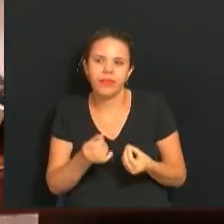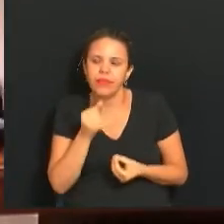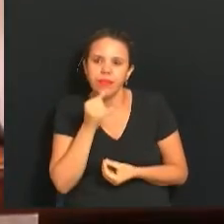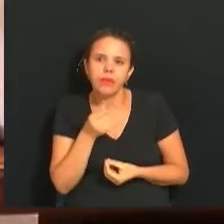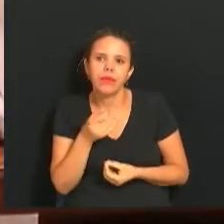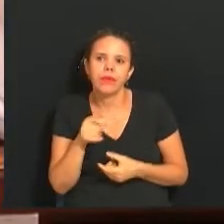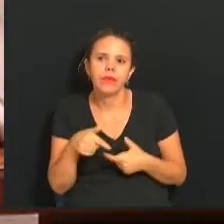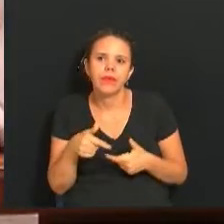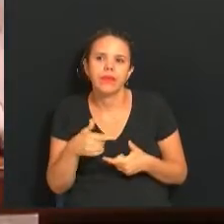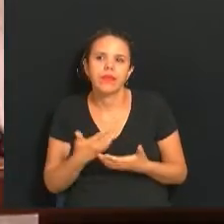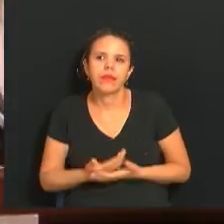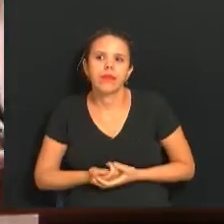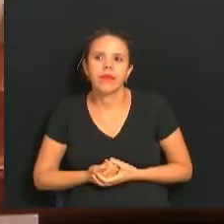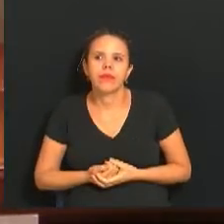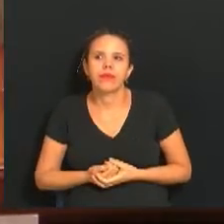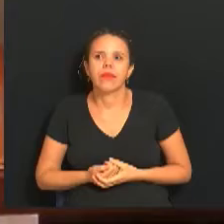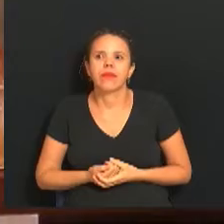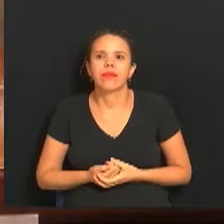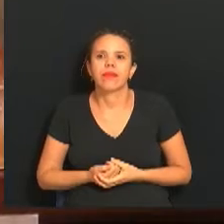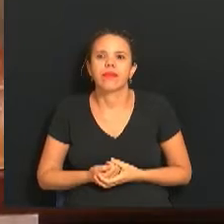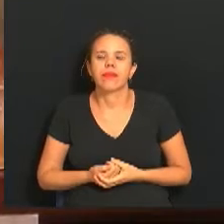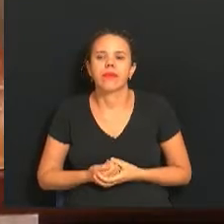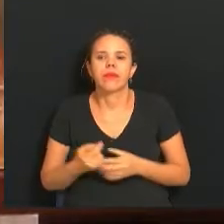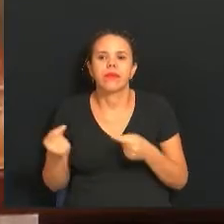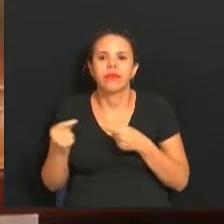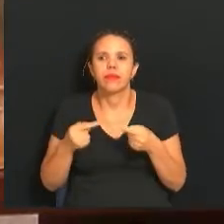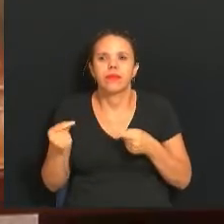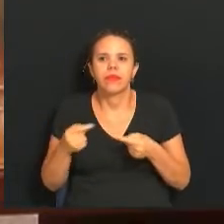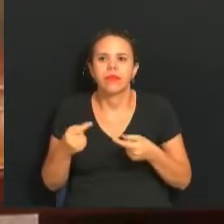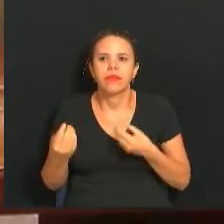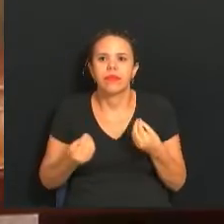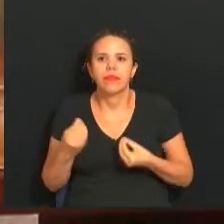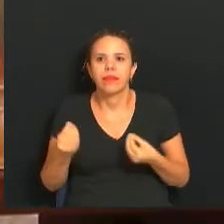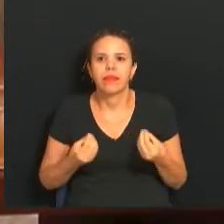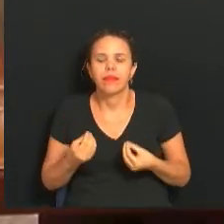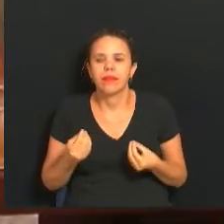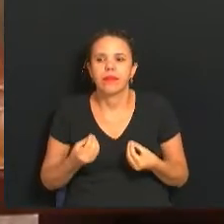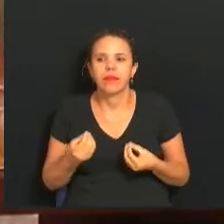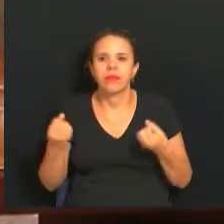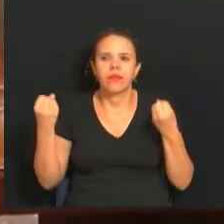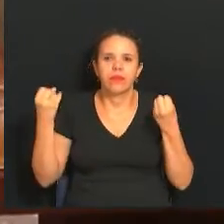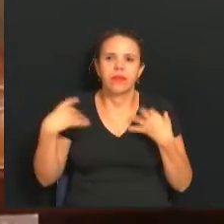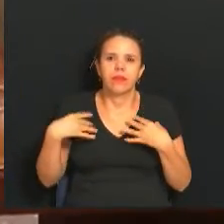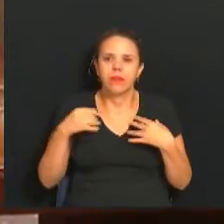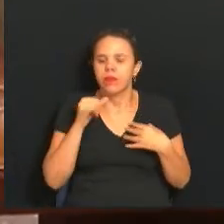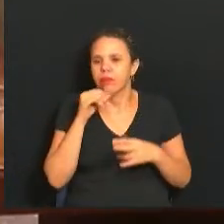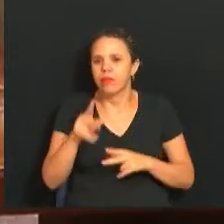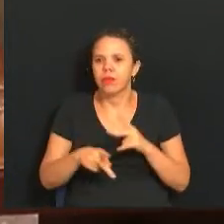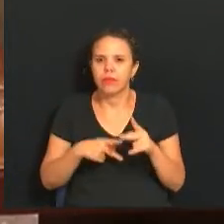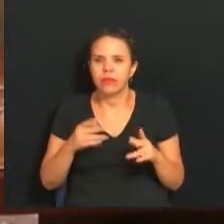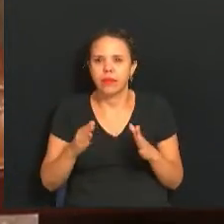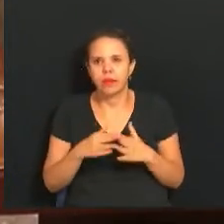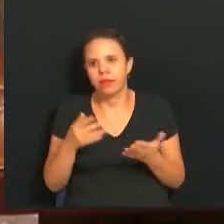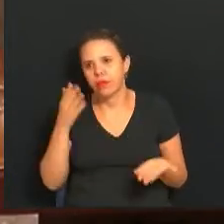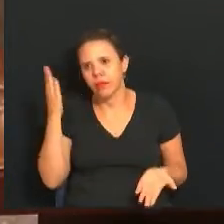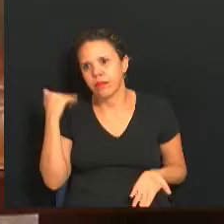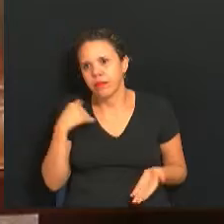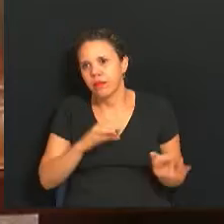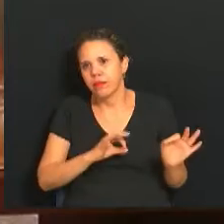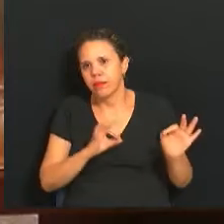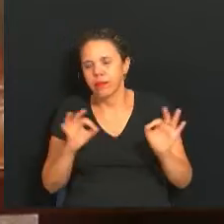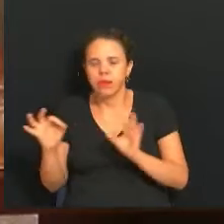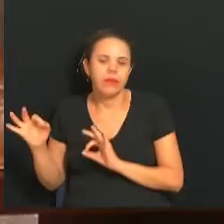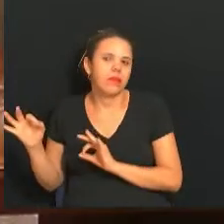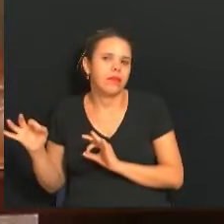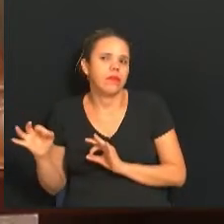Deli? O mercado é concorrido, enfim, conta pra gente, o pessoal que está em casa, né, acompanhando esse quadro, que